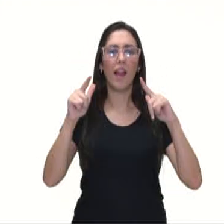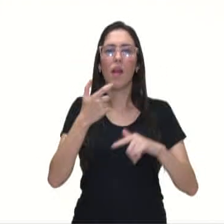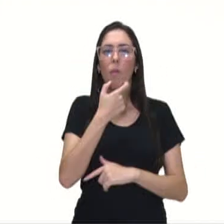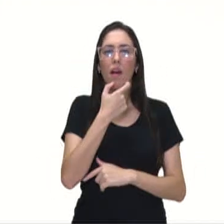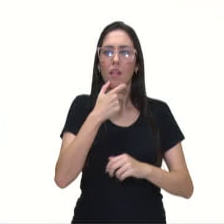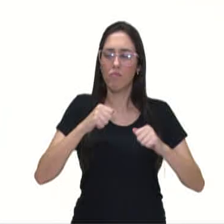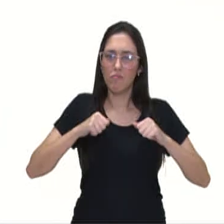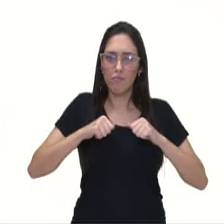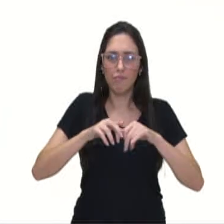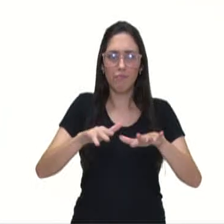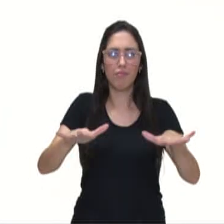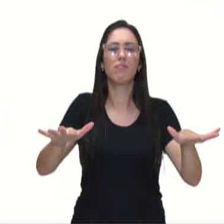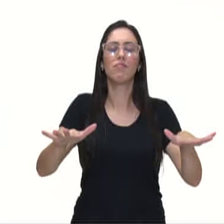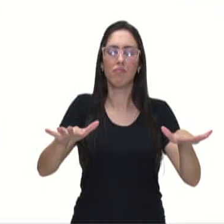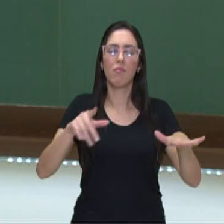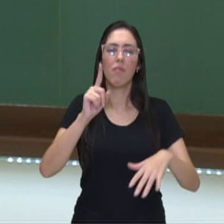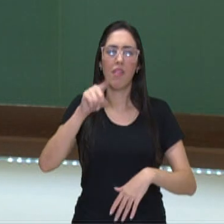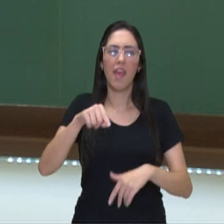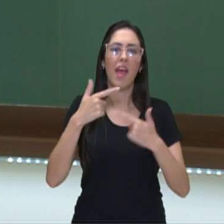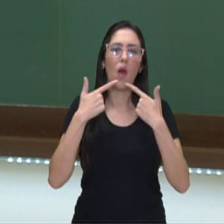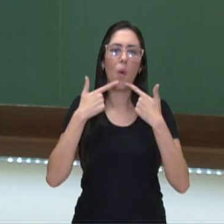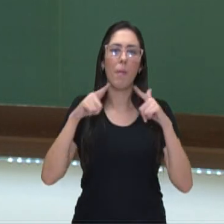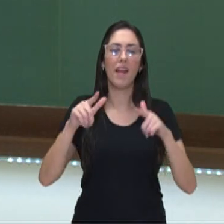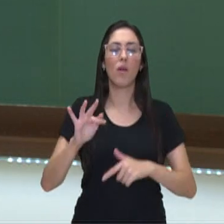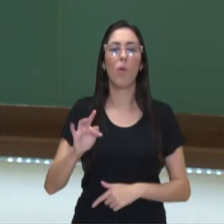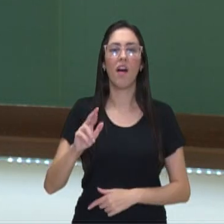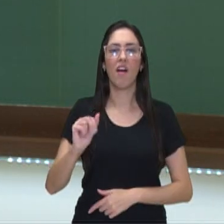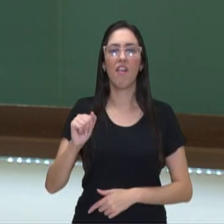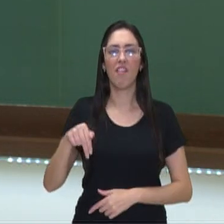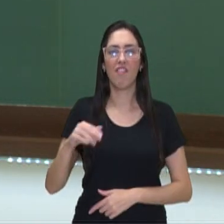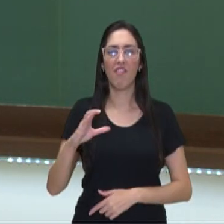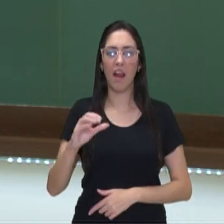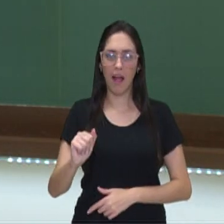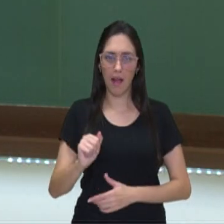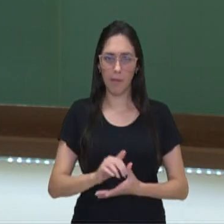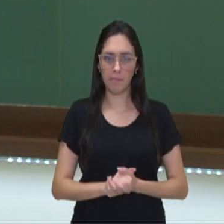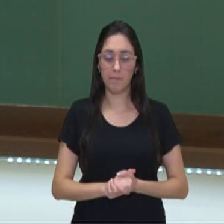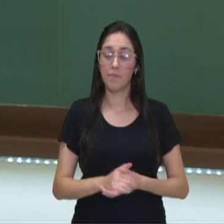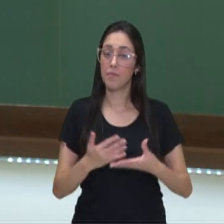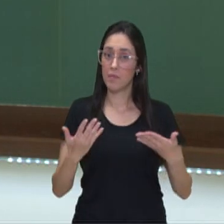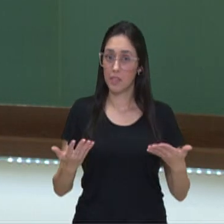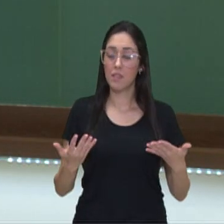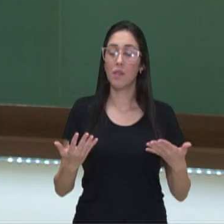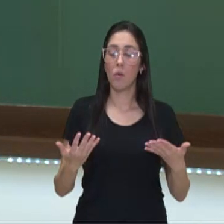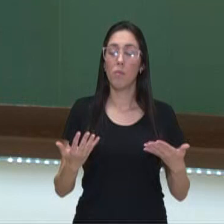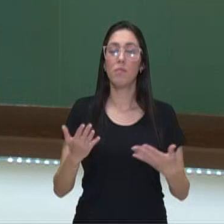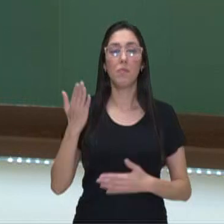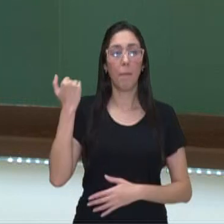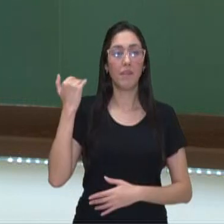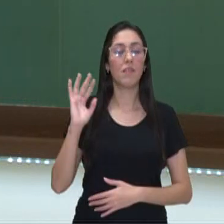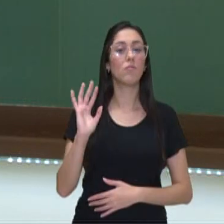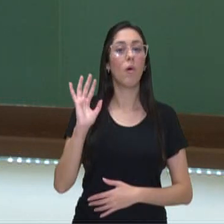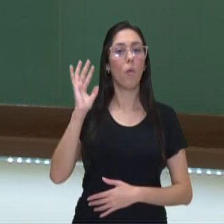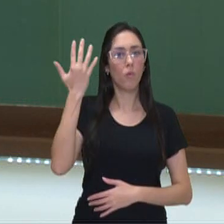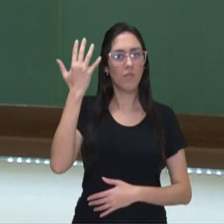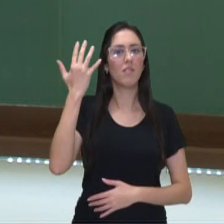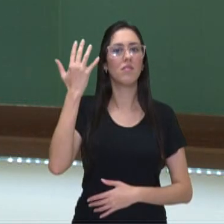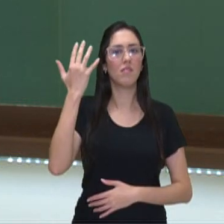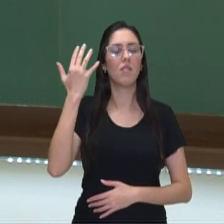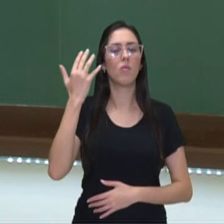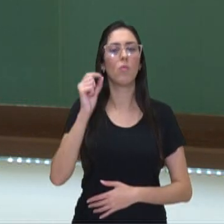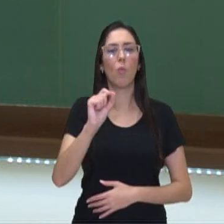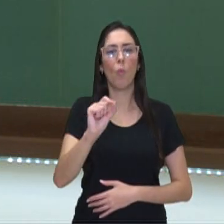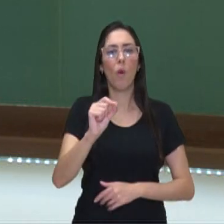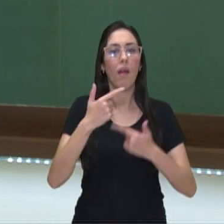a consolidou como língua franca. Então, foi esse último evento aí que consagrou a língua